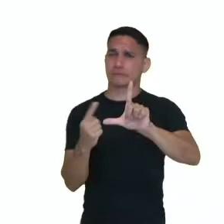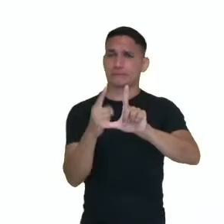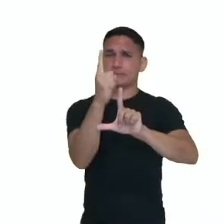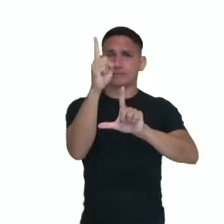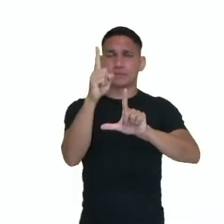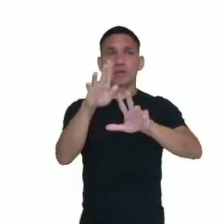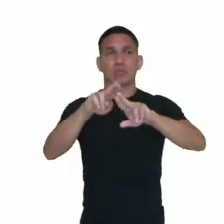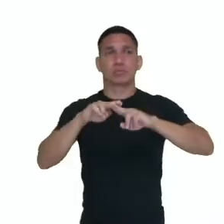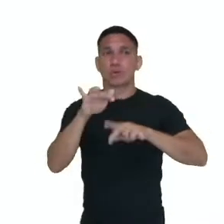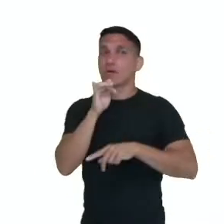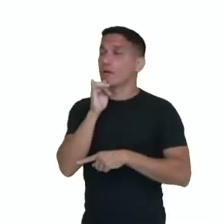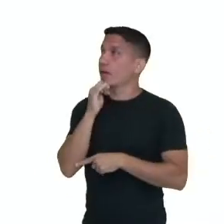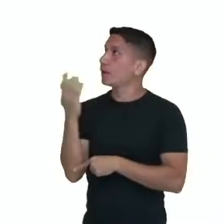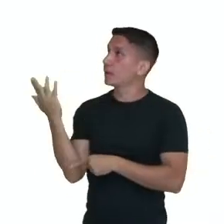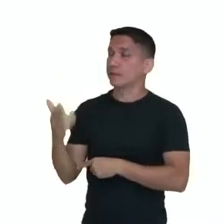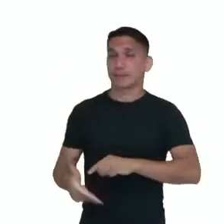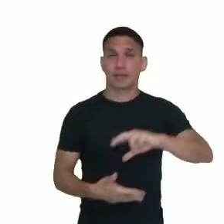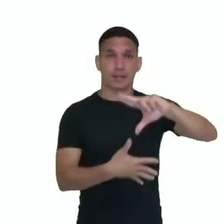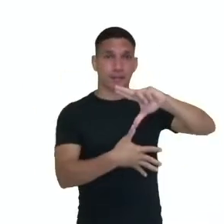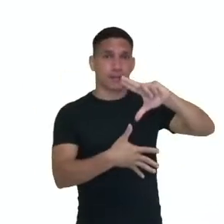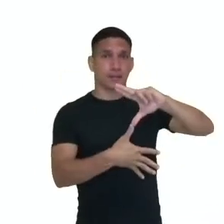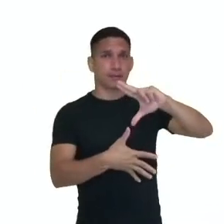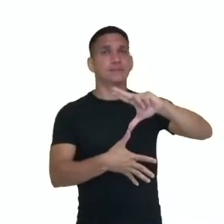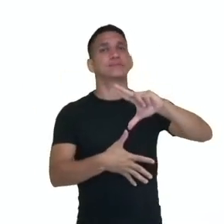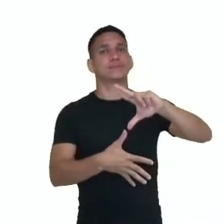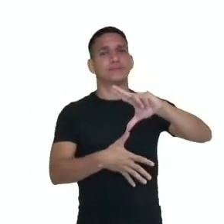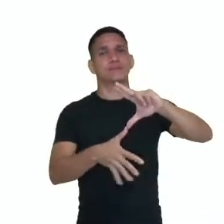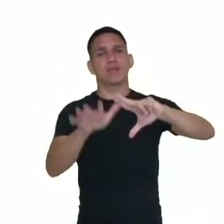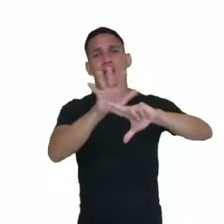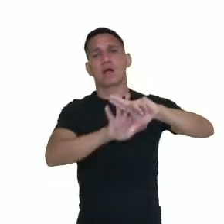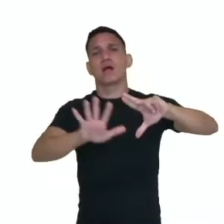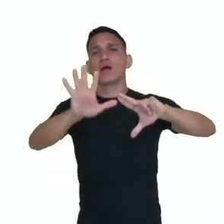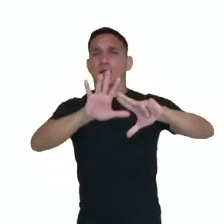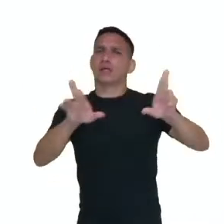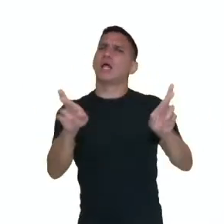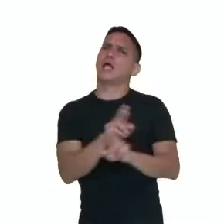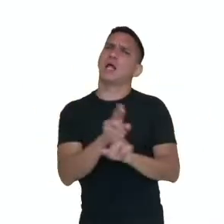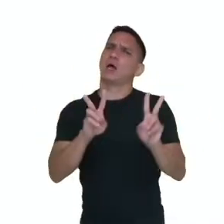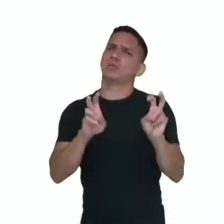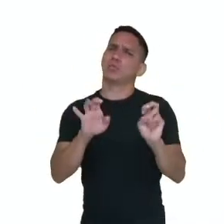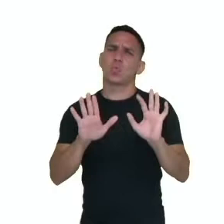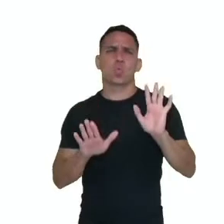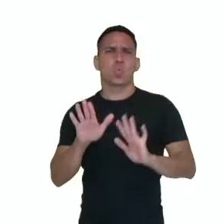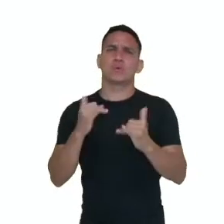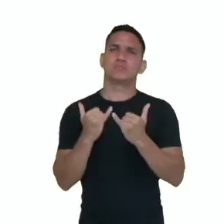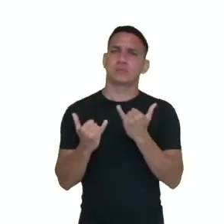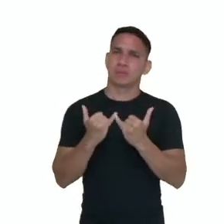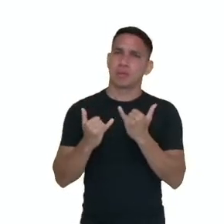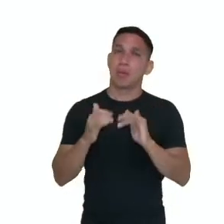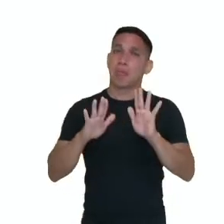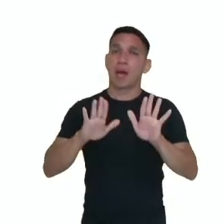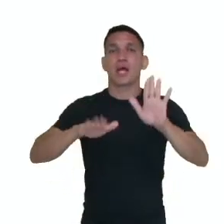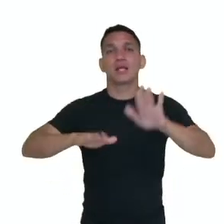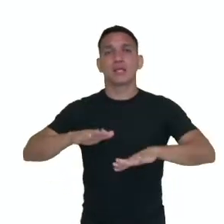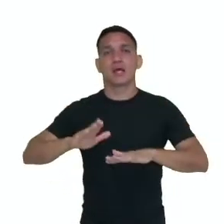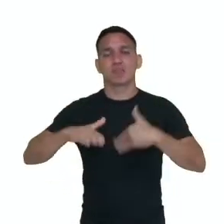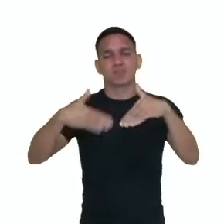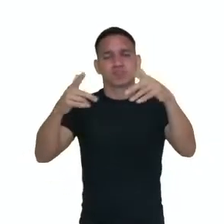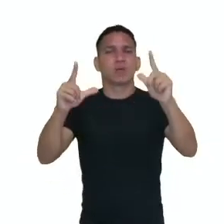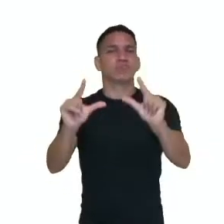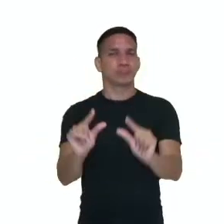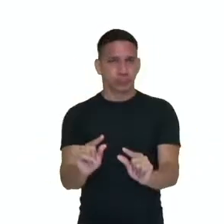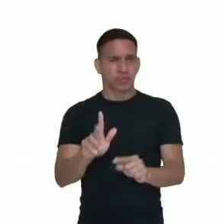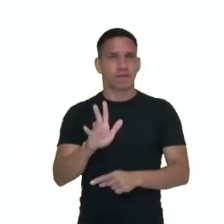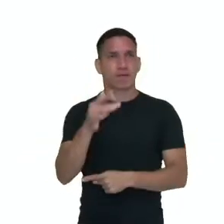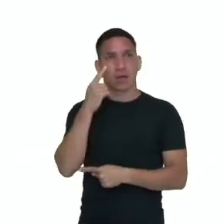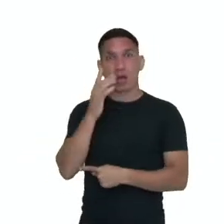América Latina aqui e o Caribe, né, está aí de forma relativamente razoável, mas devem melhorar aos pouquinhos, né? Mas